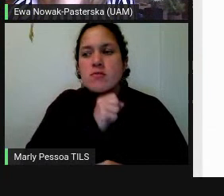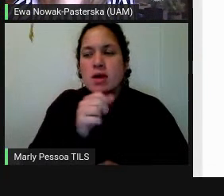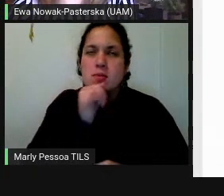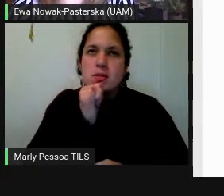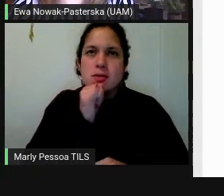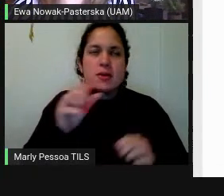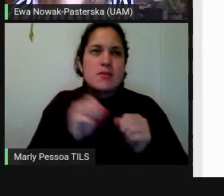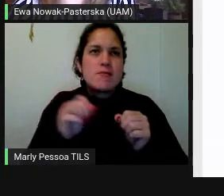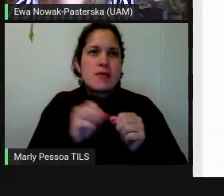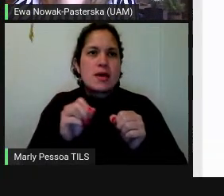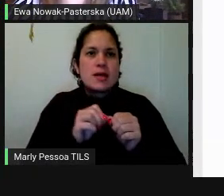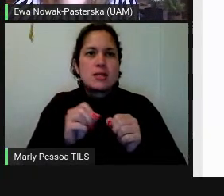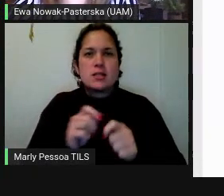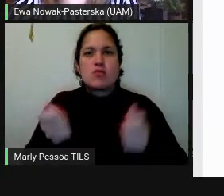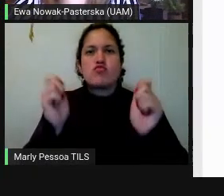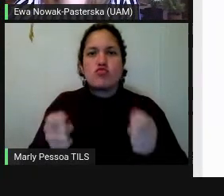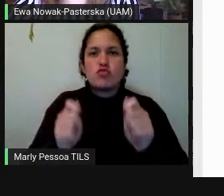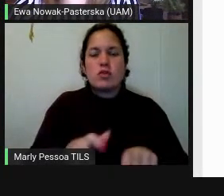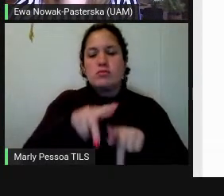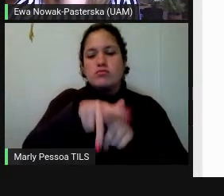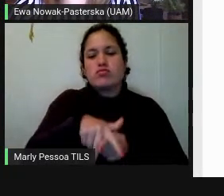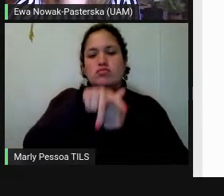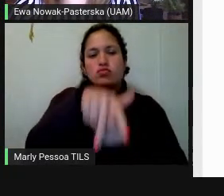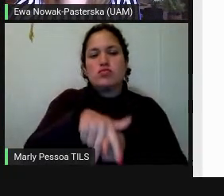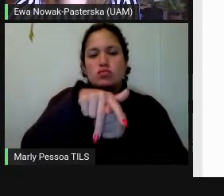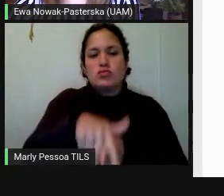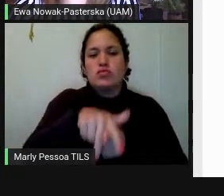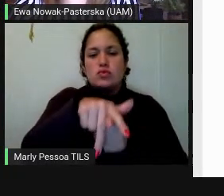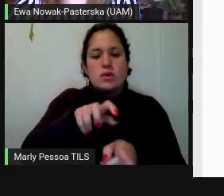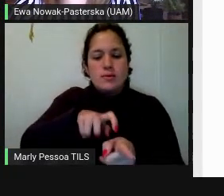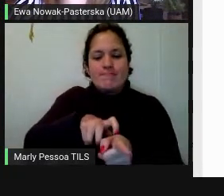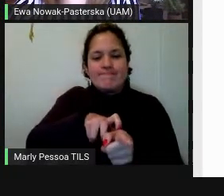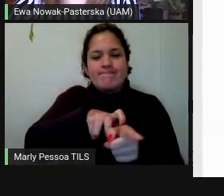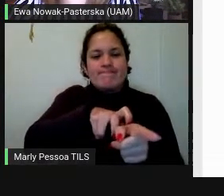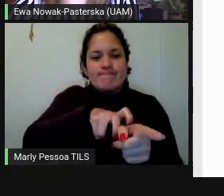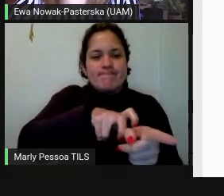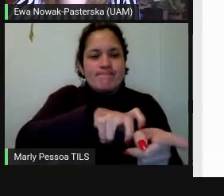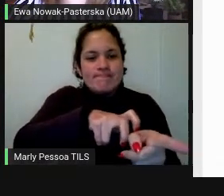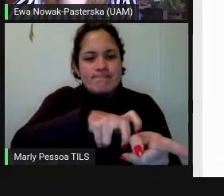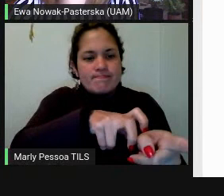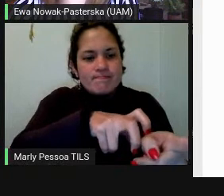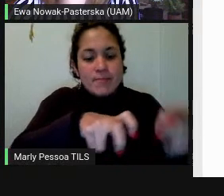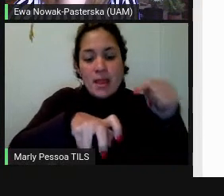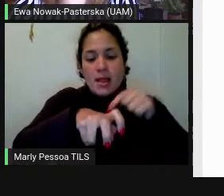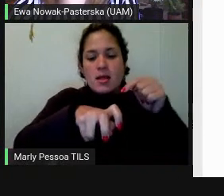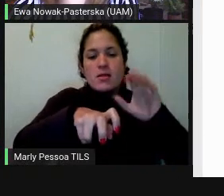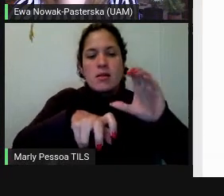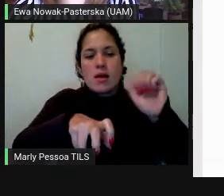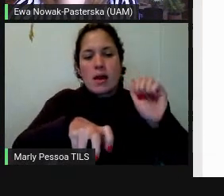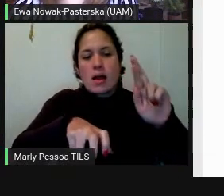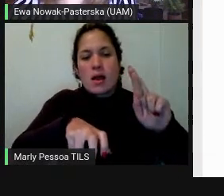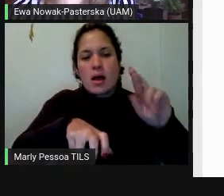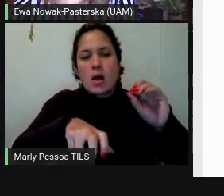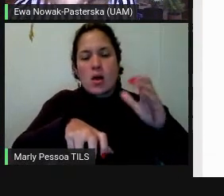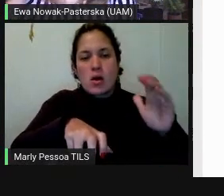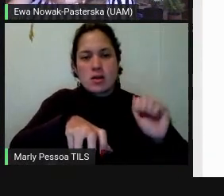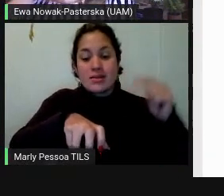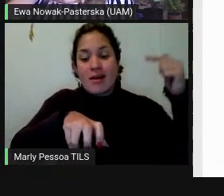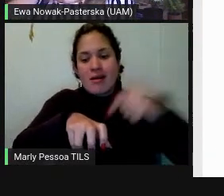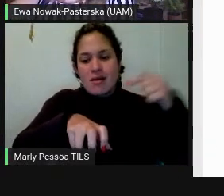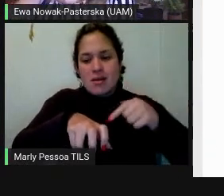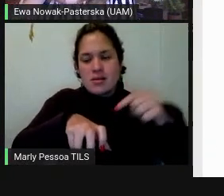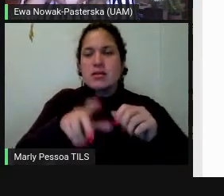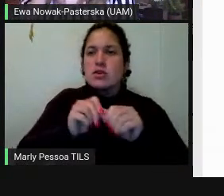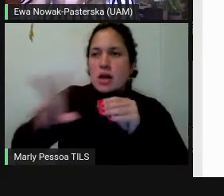carroça, ganhava o ski e soava muito mais nobre. E a professora aqui adicionou que isso era possível,